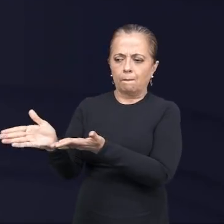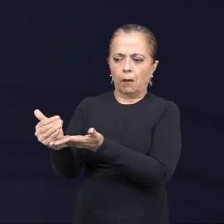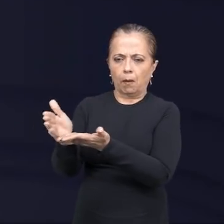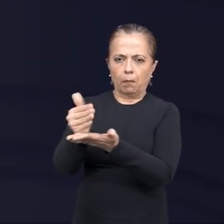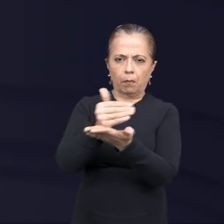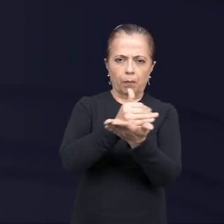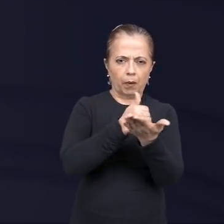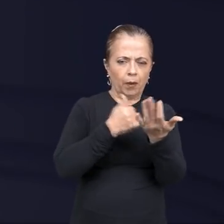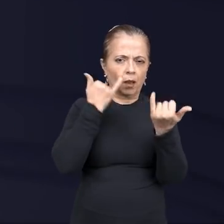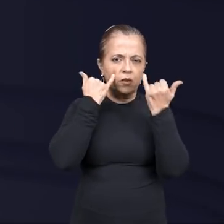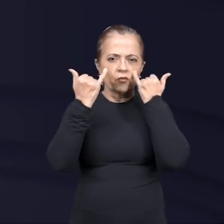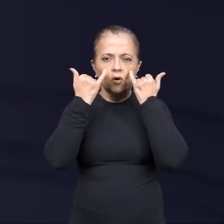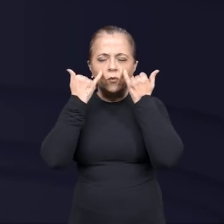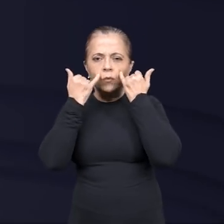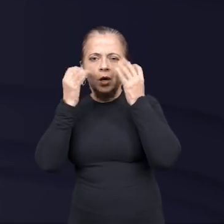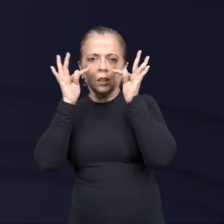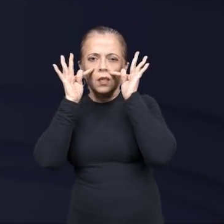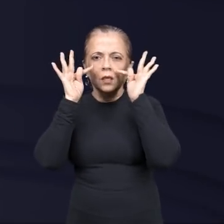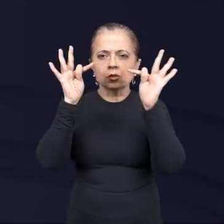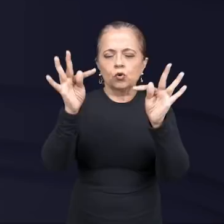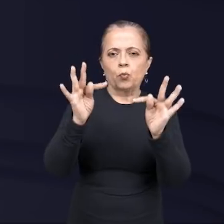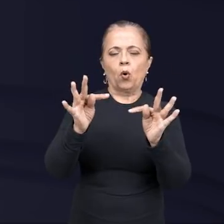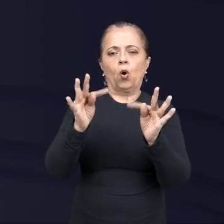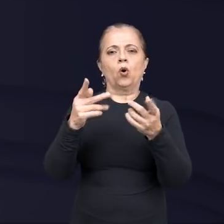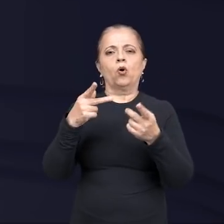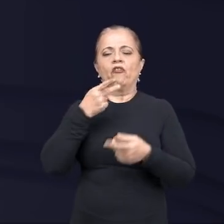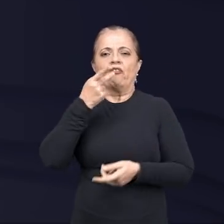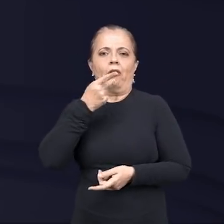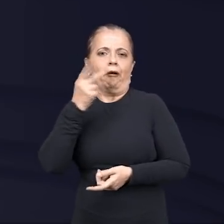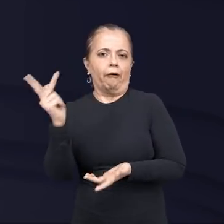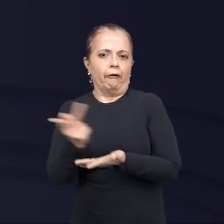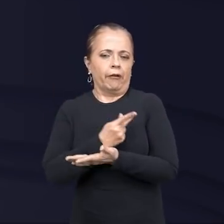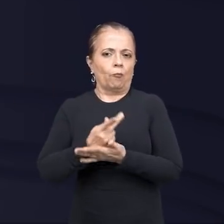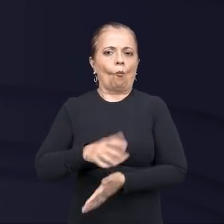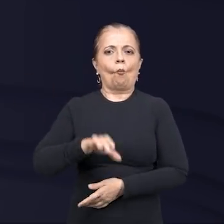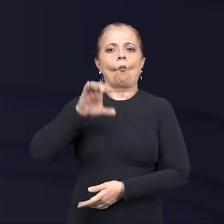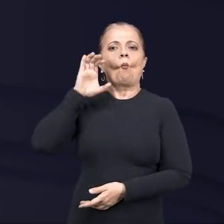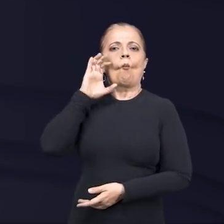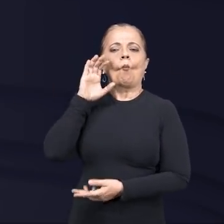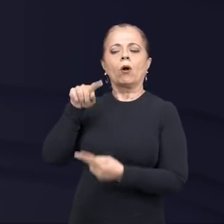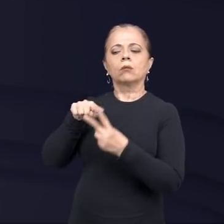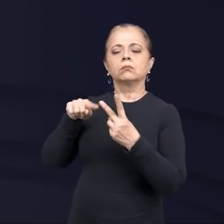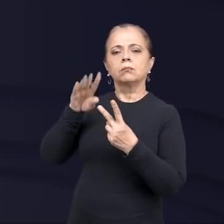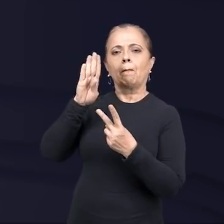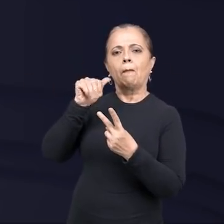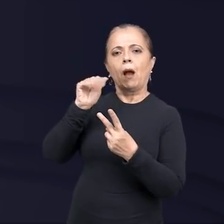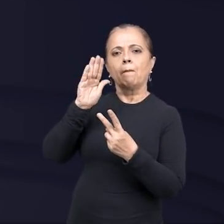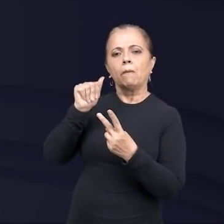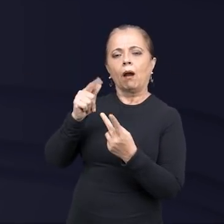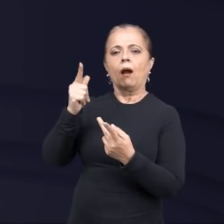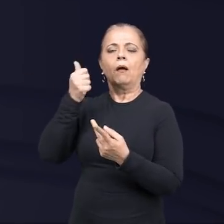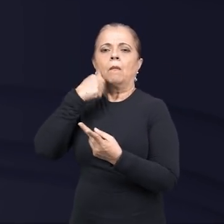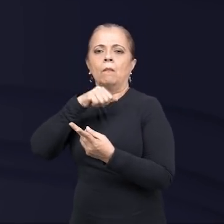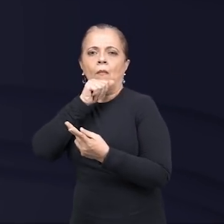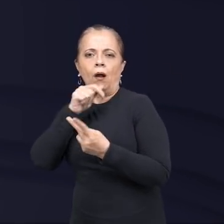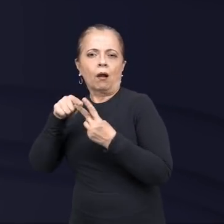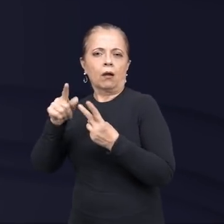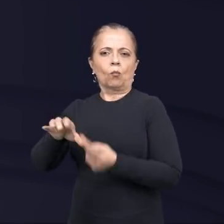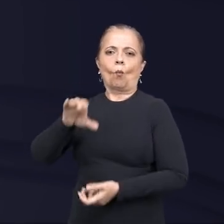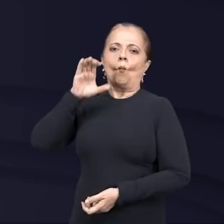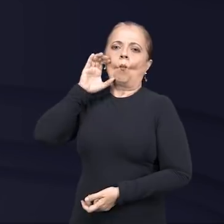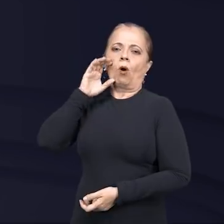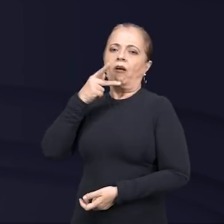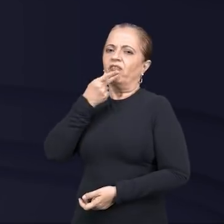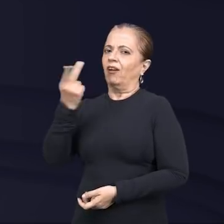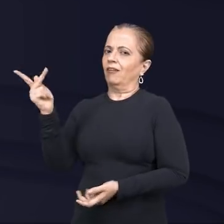dados informativos de que testemunhas não estavam prestando depoimento de forma isenta. Então, isso